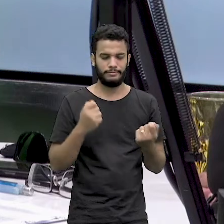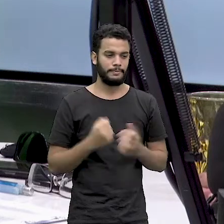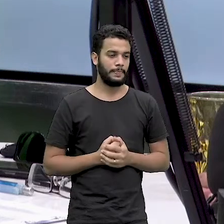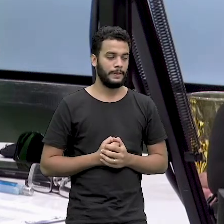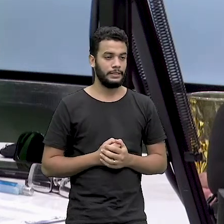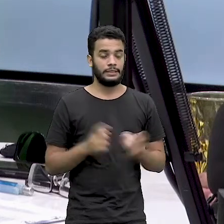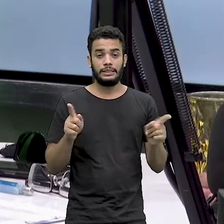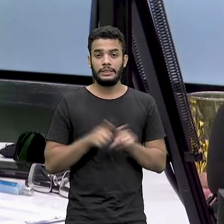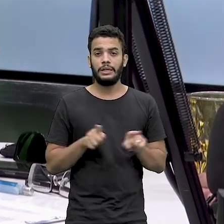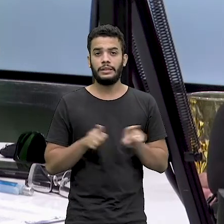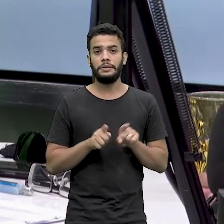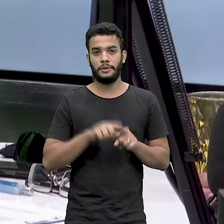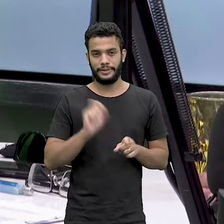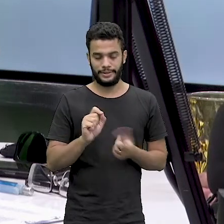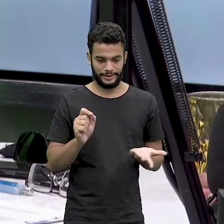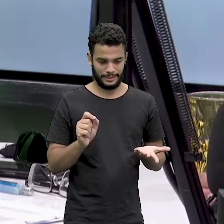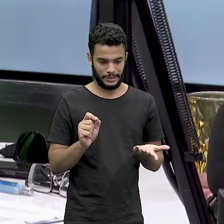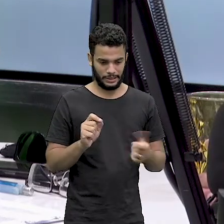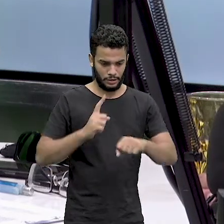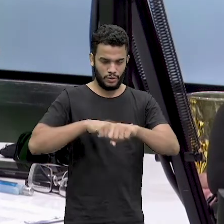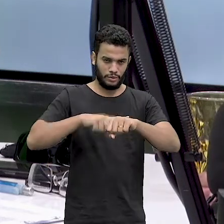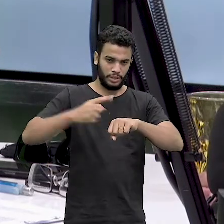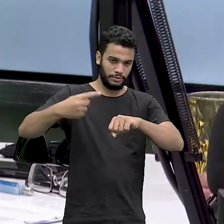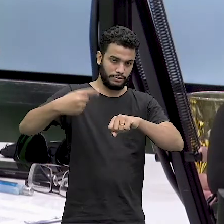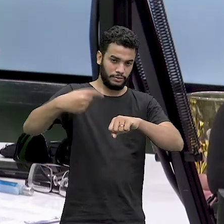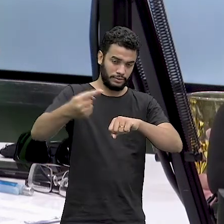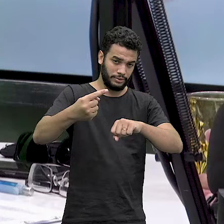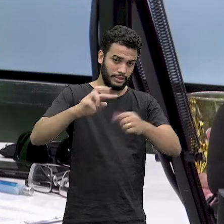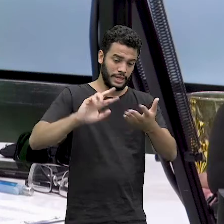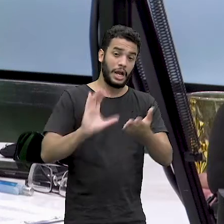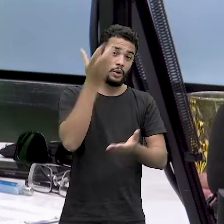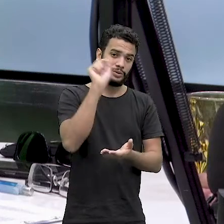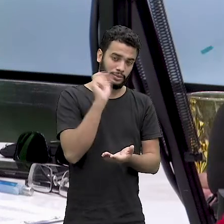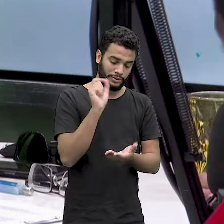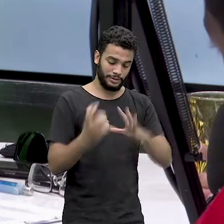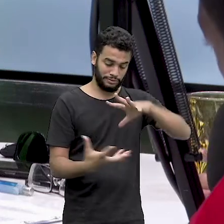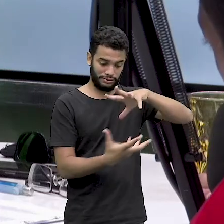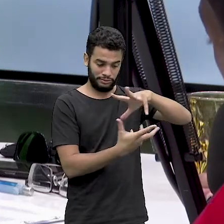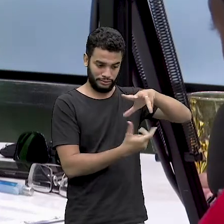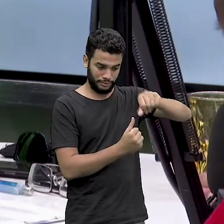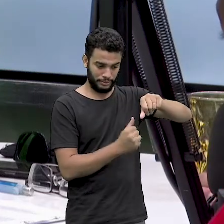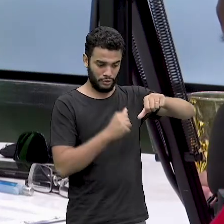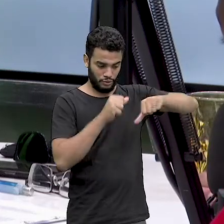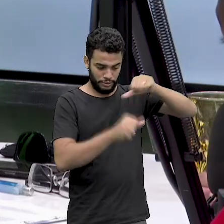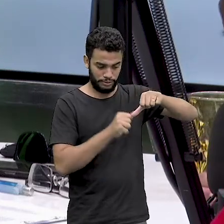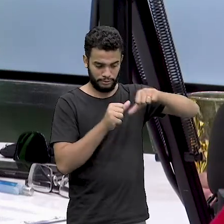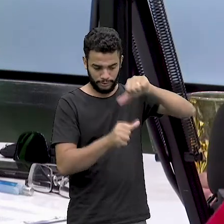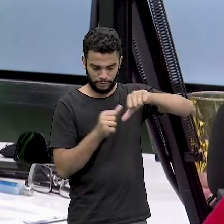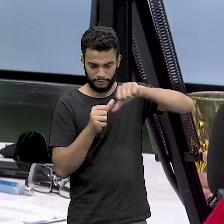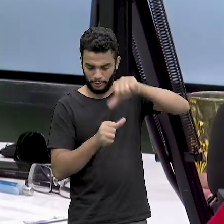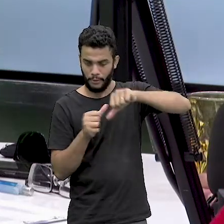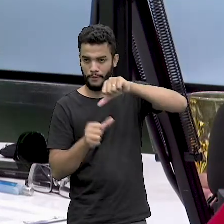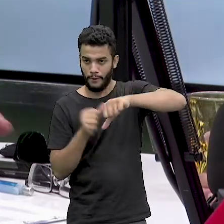Muita mudança ainda vai vir, né? E só vai estar inserido quem tiver conectado. Mas